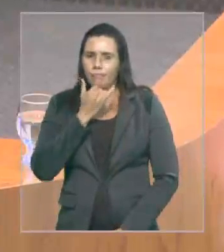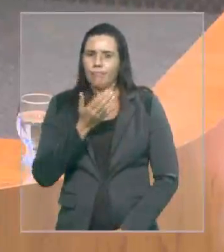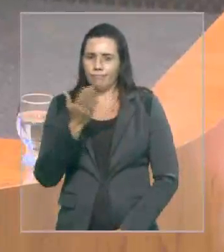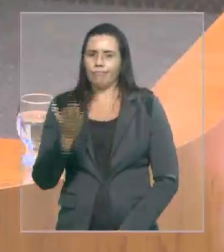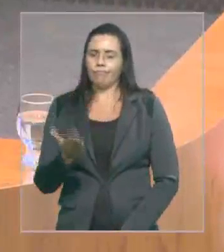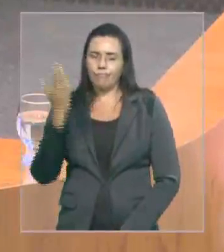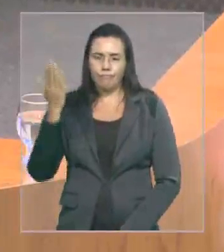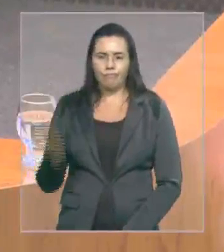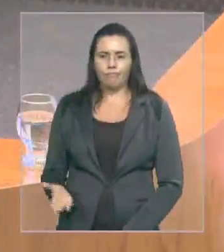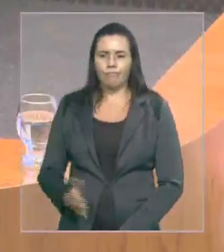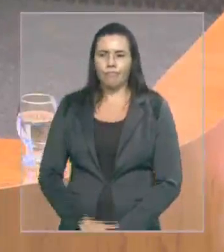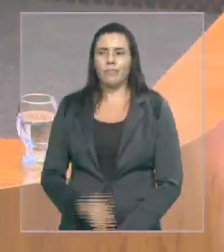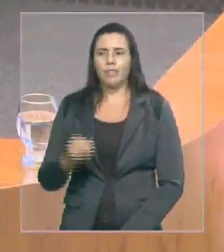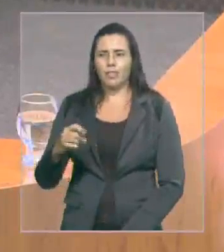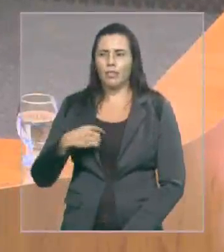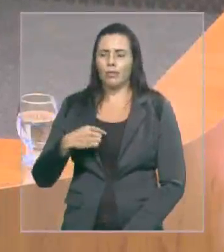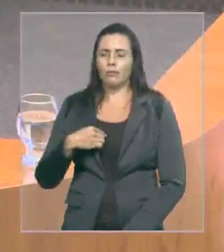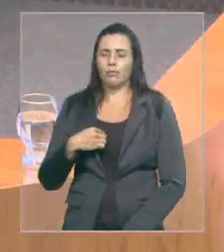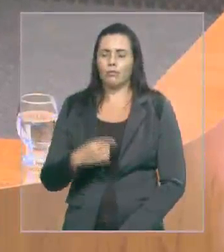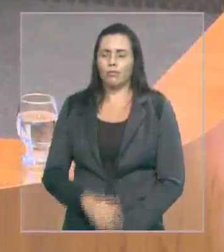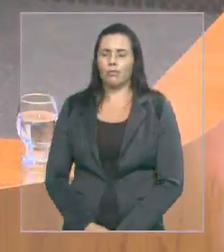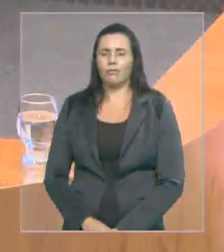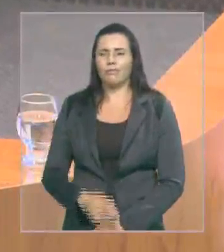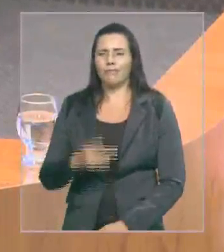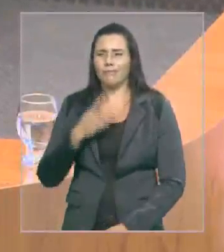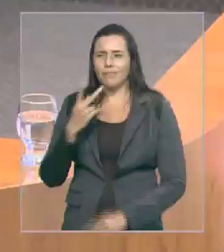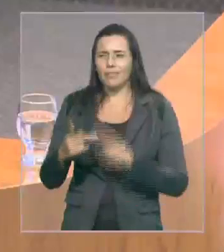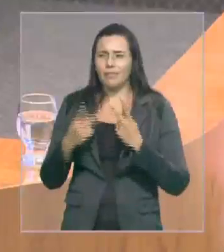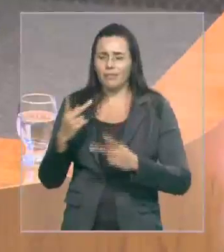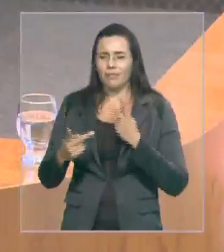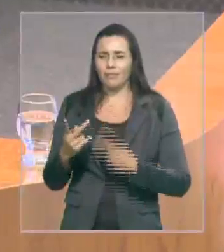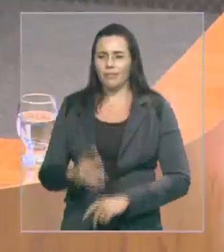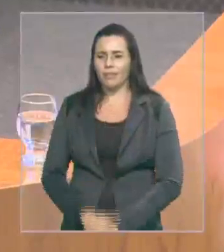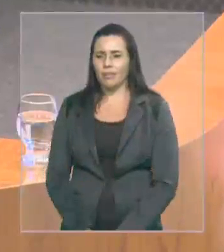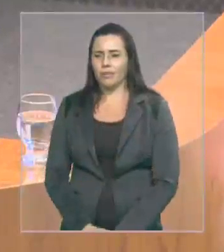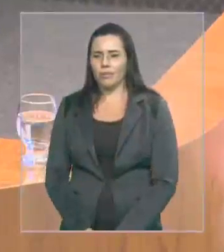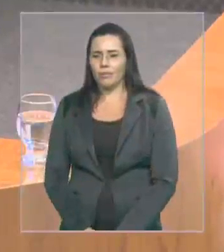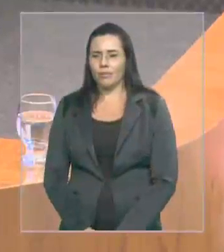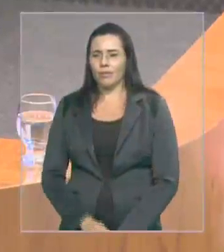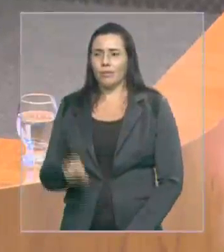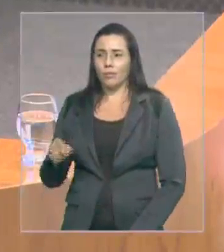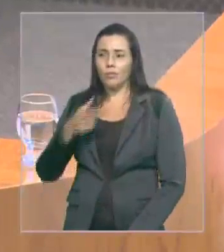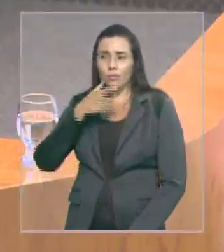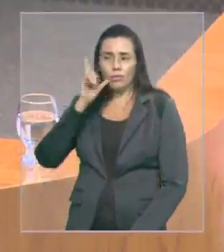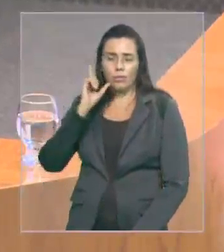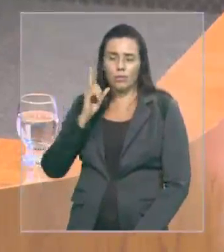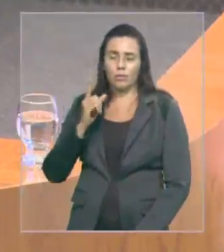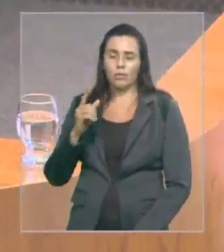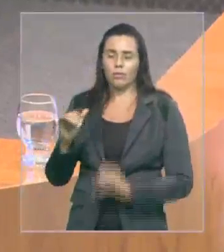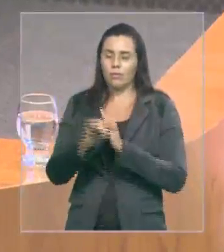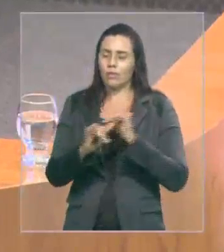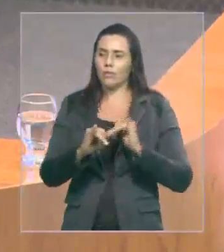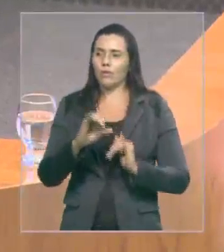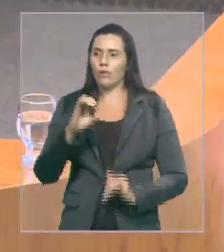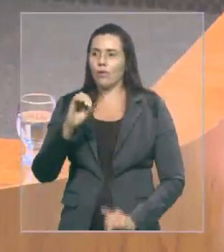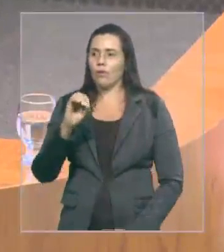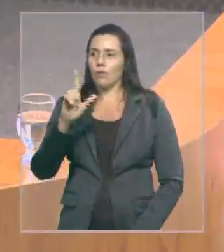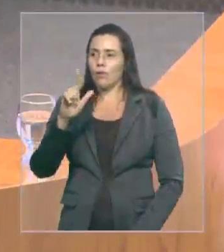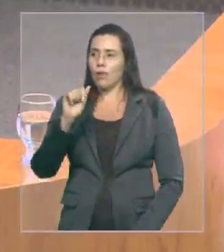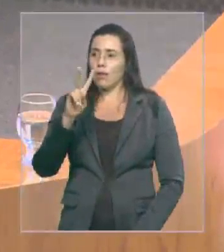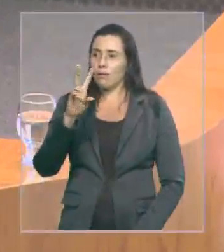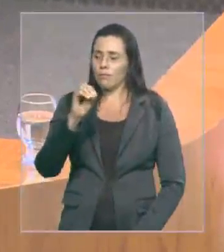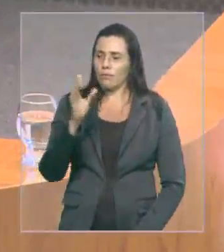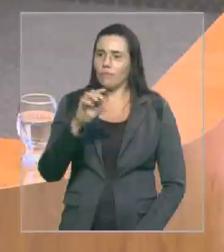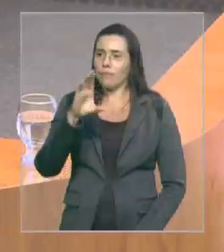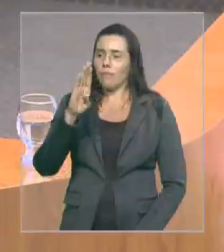para cometer uma indelicadeza. Vossa Excelência ontem falou em Olavo Bilac e falou a palavra registro de